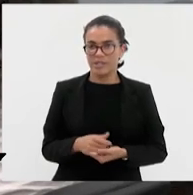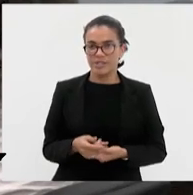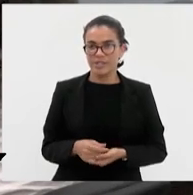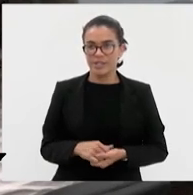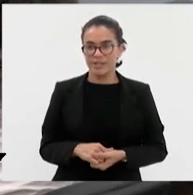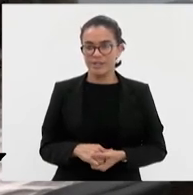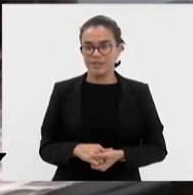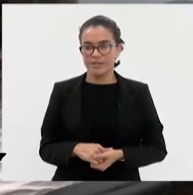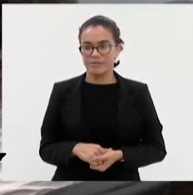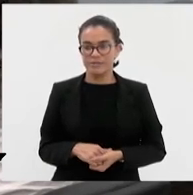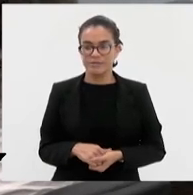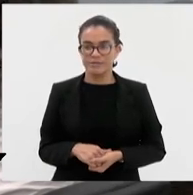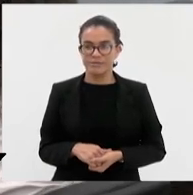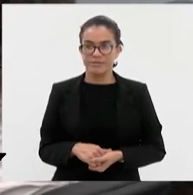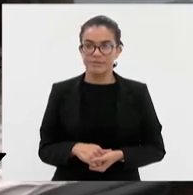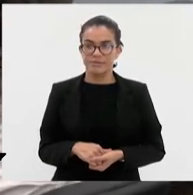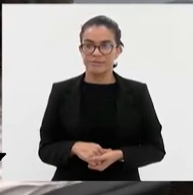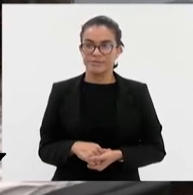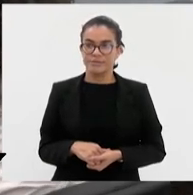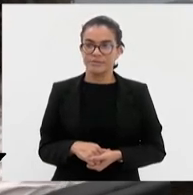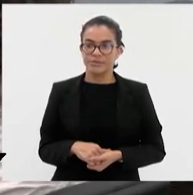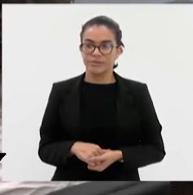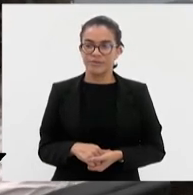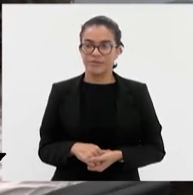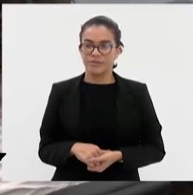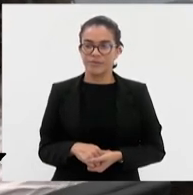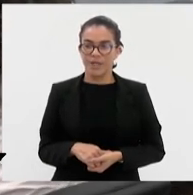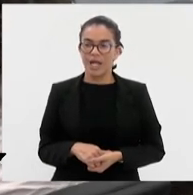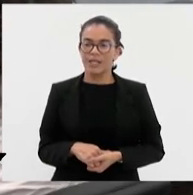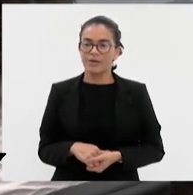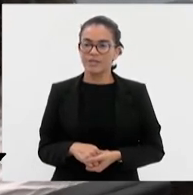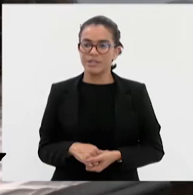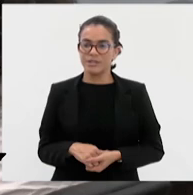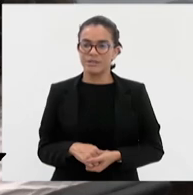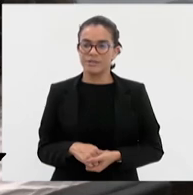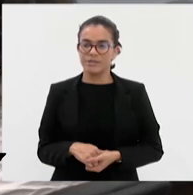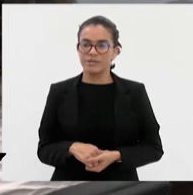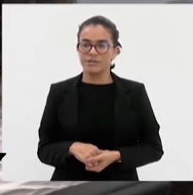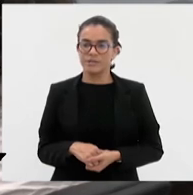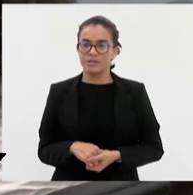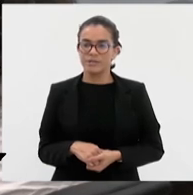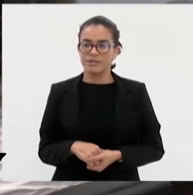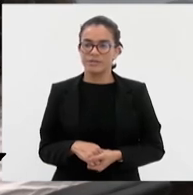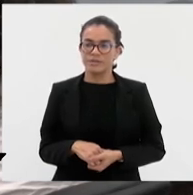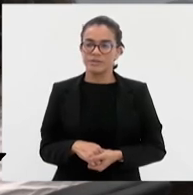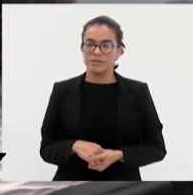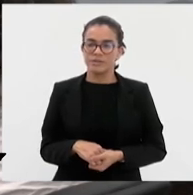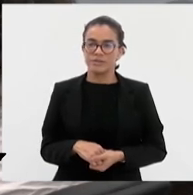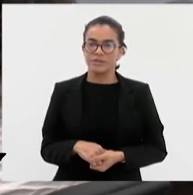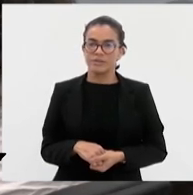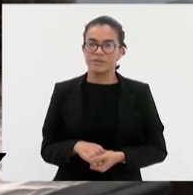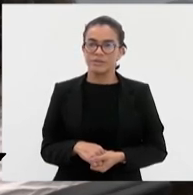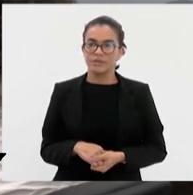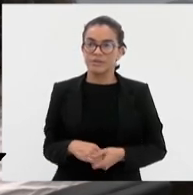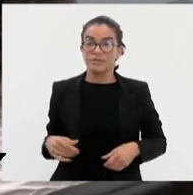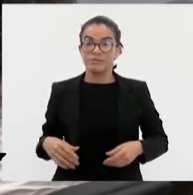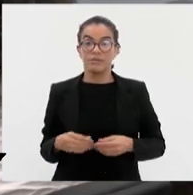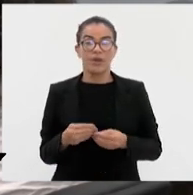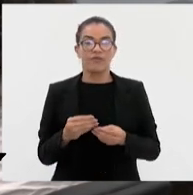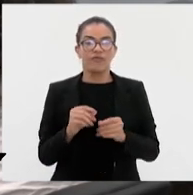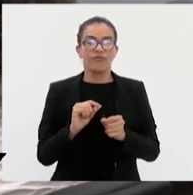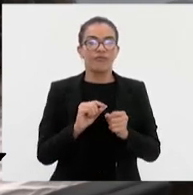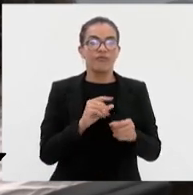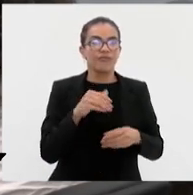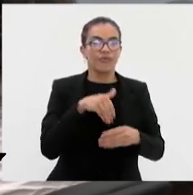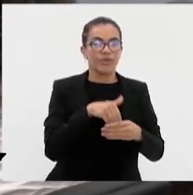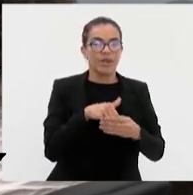Presidente, depois nós vamos votar, como sempre, em conjunto, os de anexação e prejudicabilidade. Né? A gente costuma votar em bloco, cada um